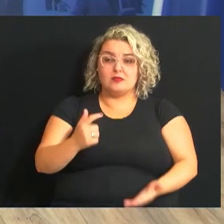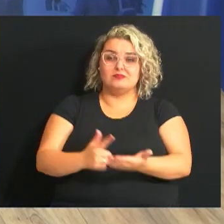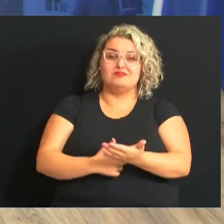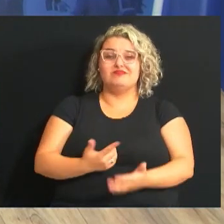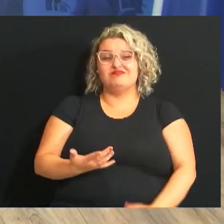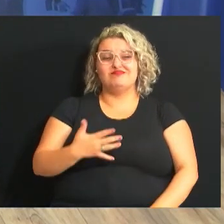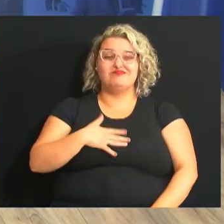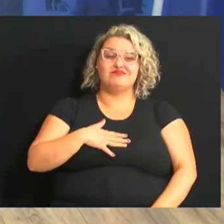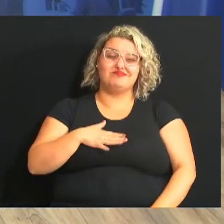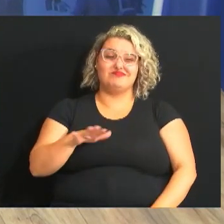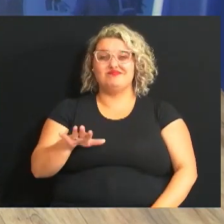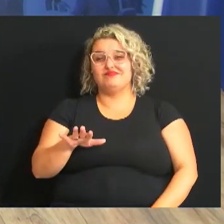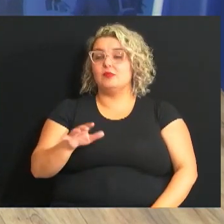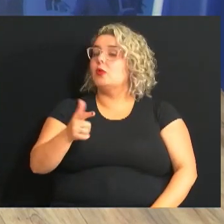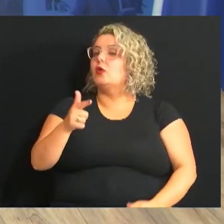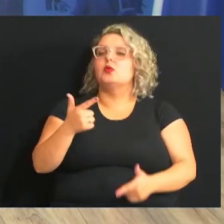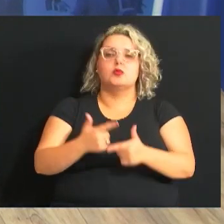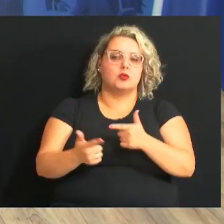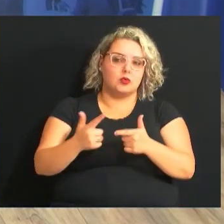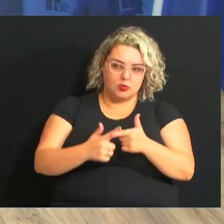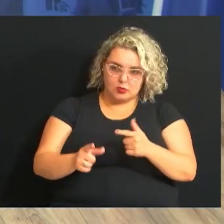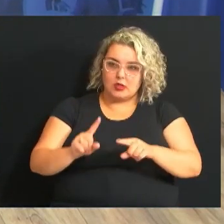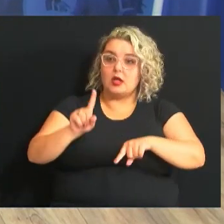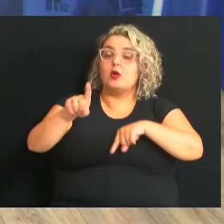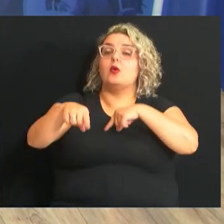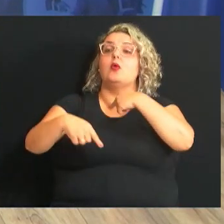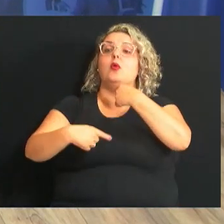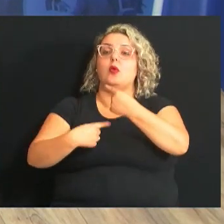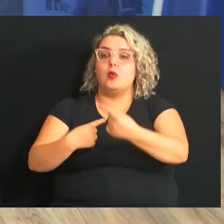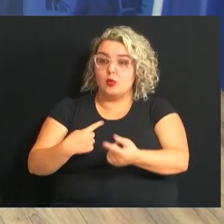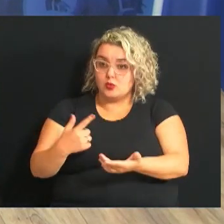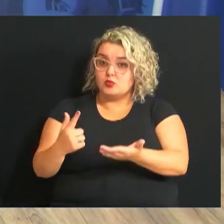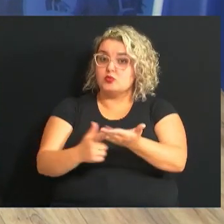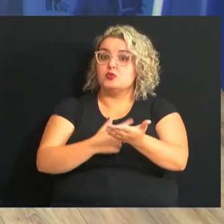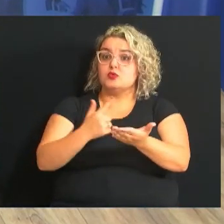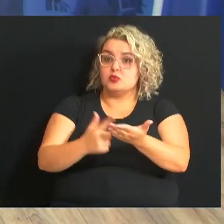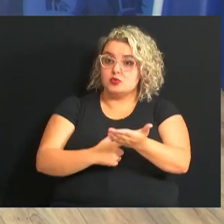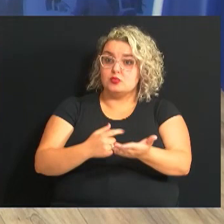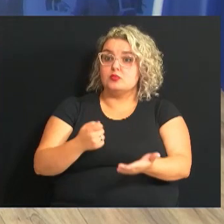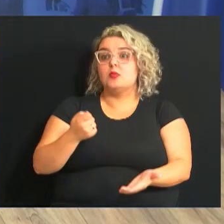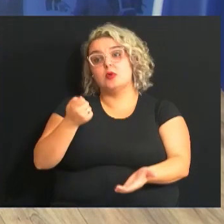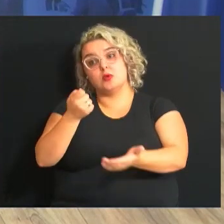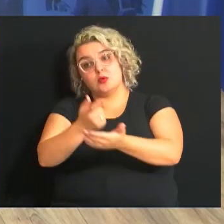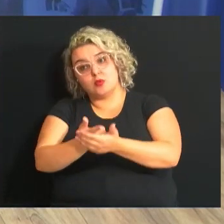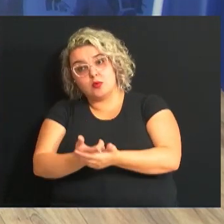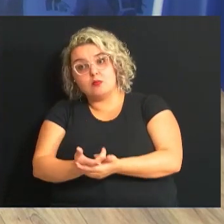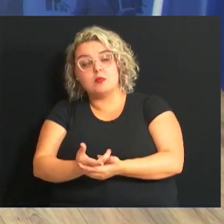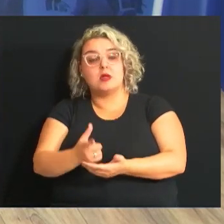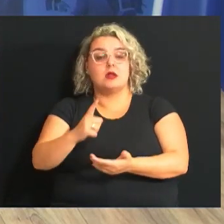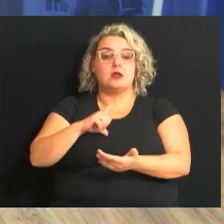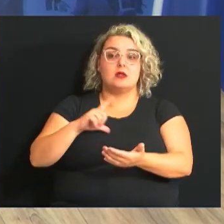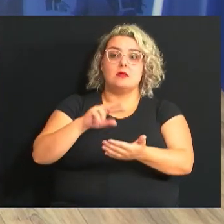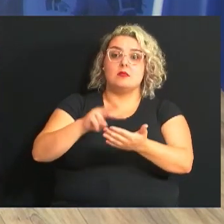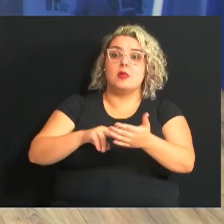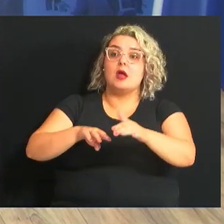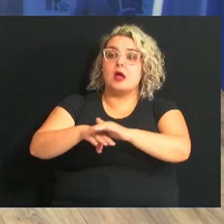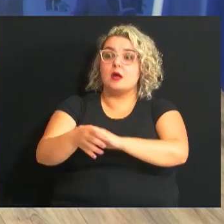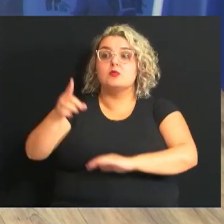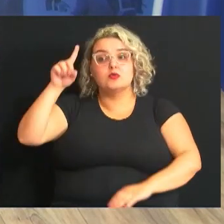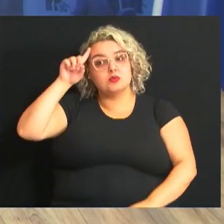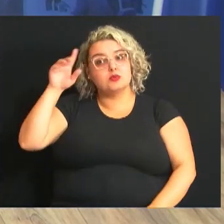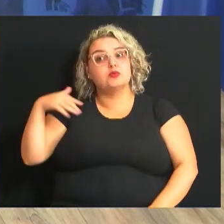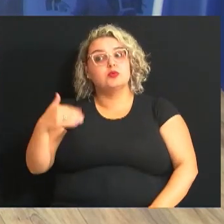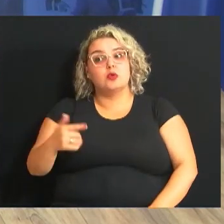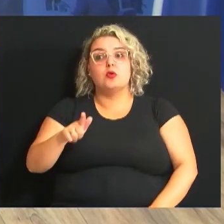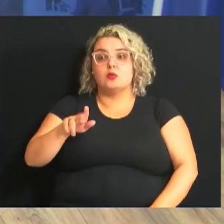gostando, não tem problema. Tem outros para você poder adquirir, que é uma questão de hábito, de rotina, como o Gustavo, para